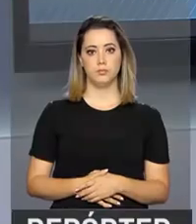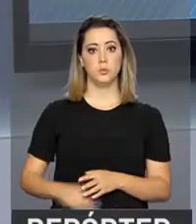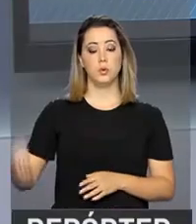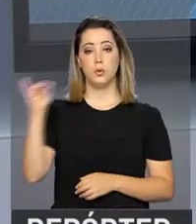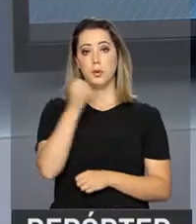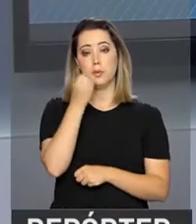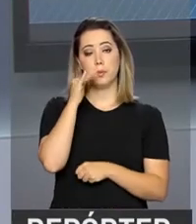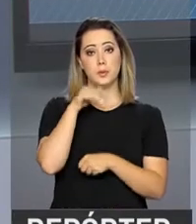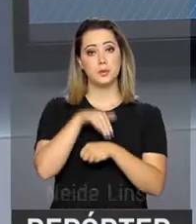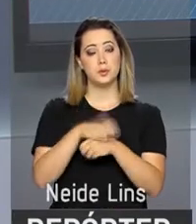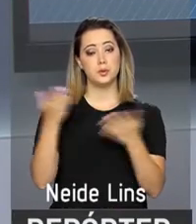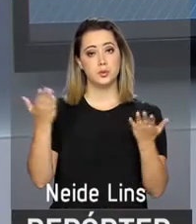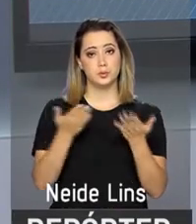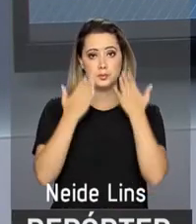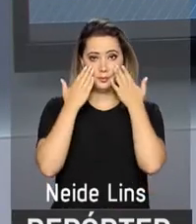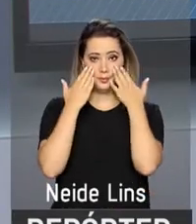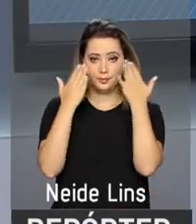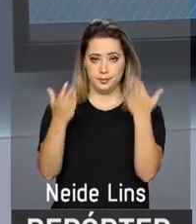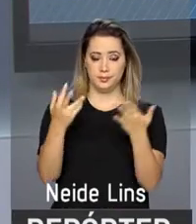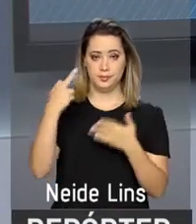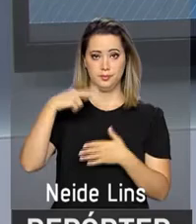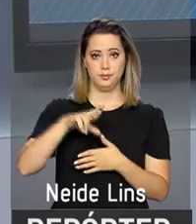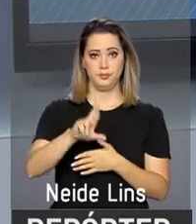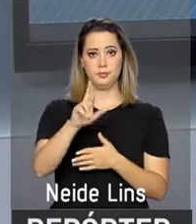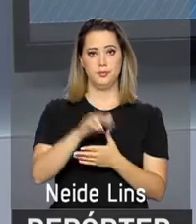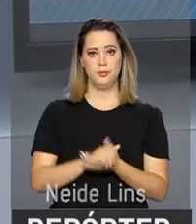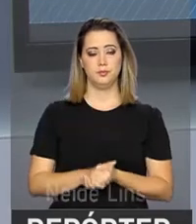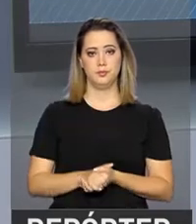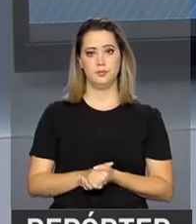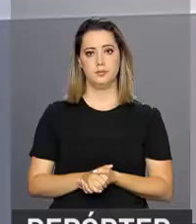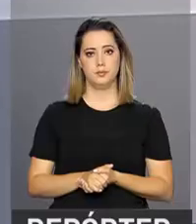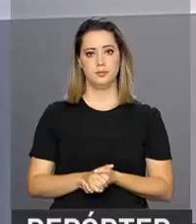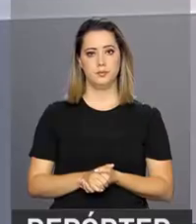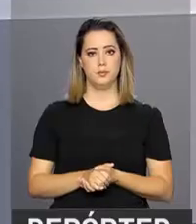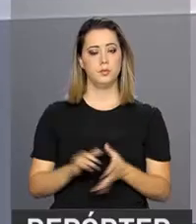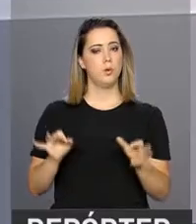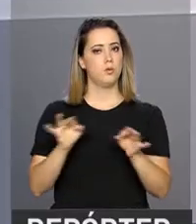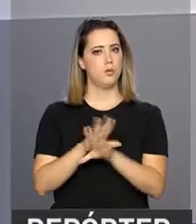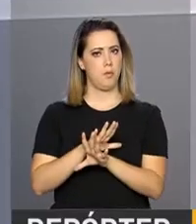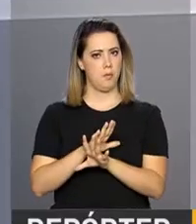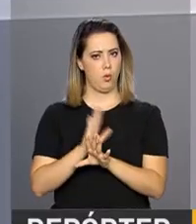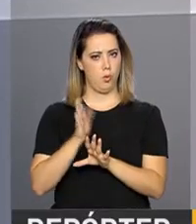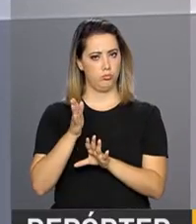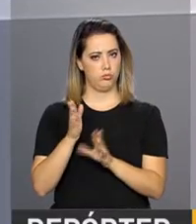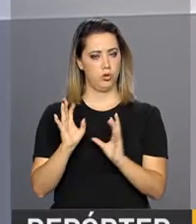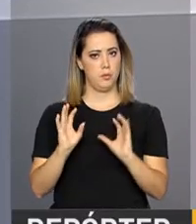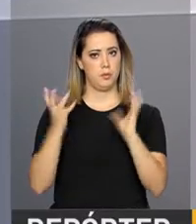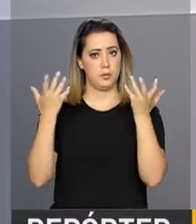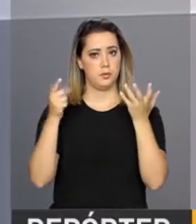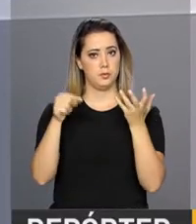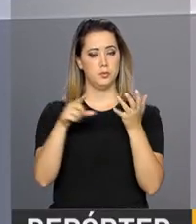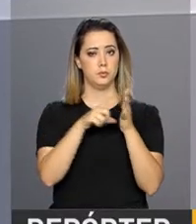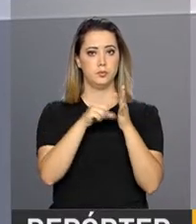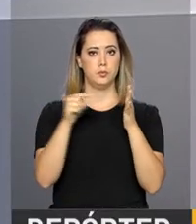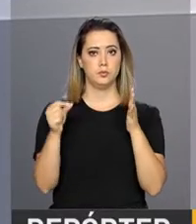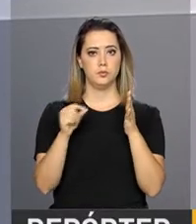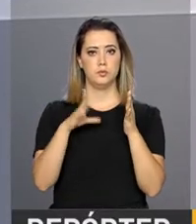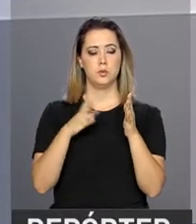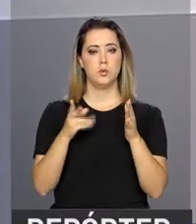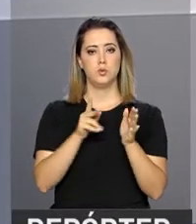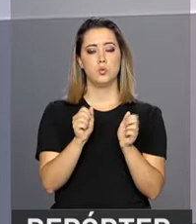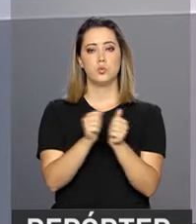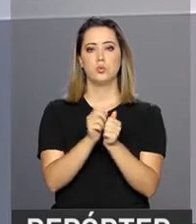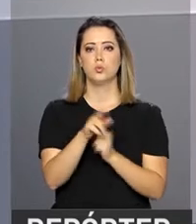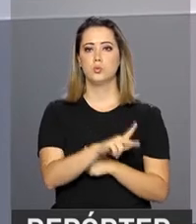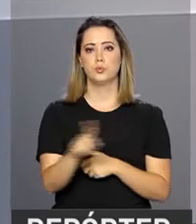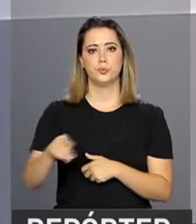Olá, boa noite. Começa aqui mais uma edição do Repórter NBR. Terminou agora há pouco cerimônia no Palácio do Planalto com o